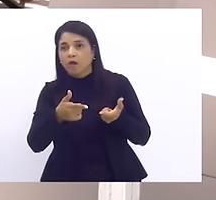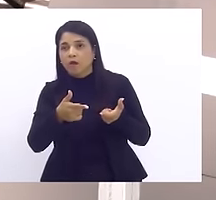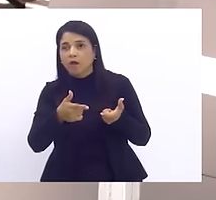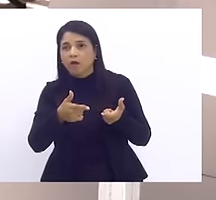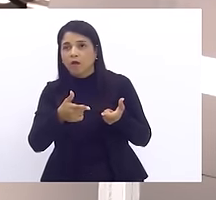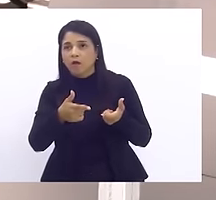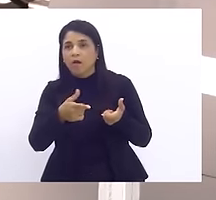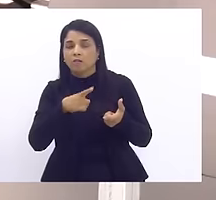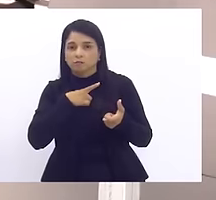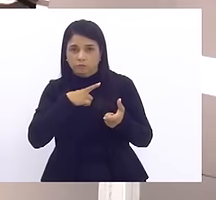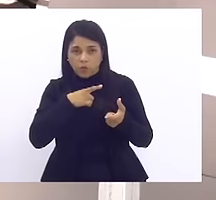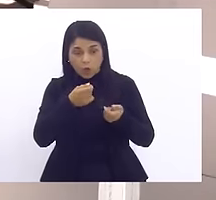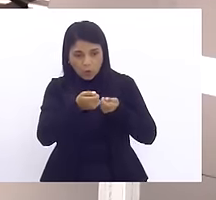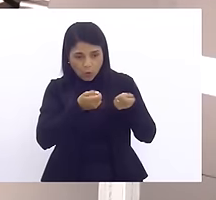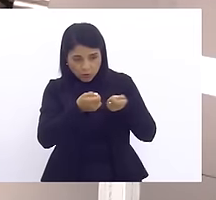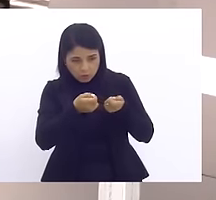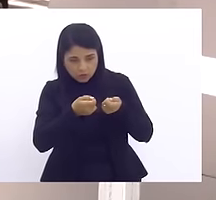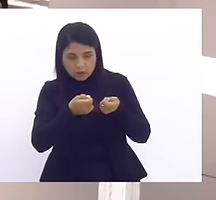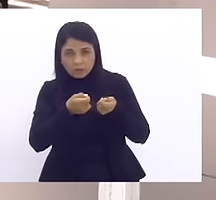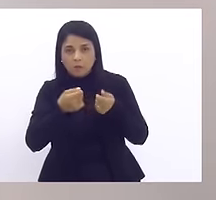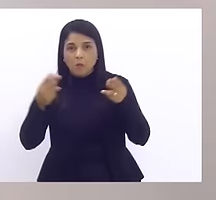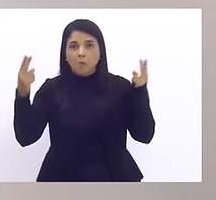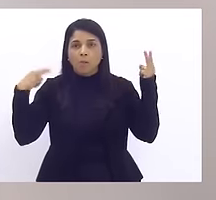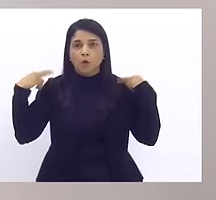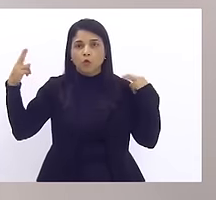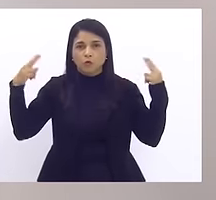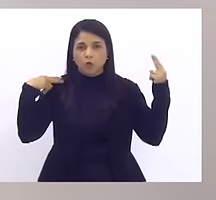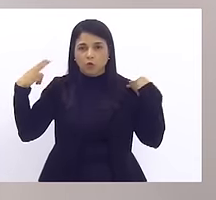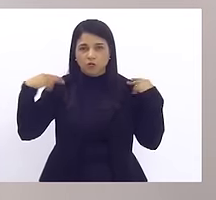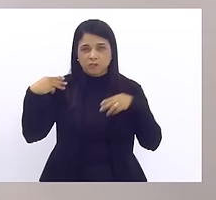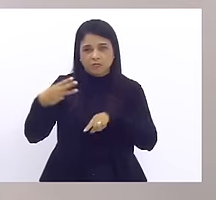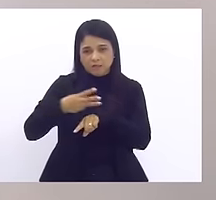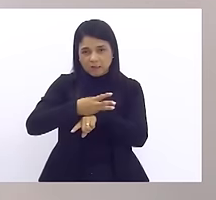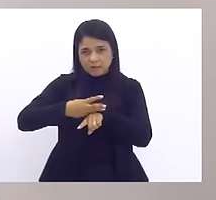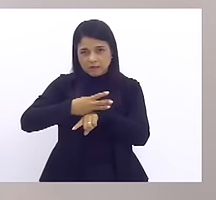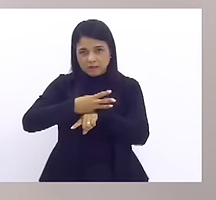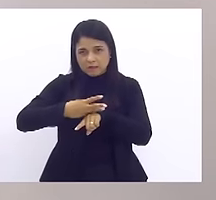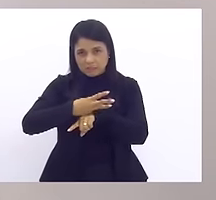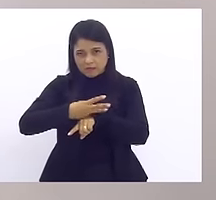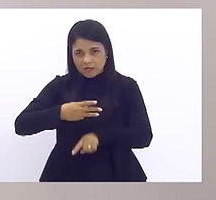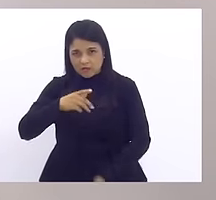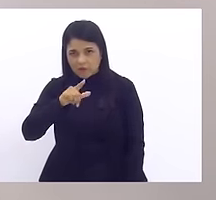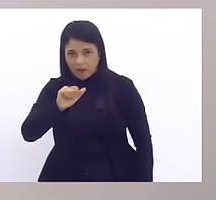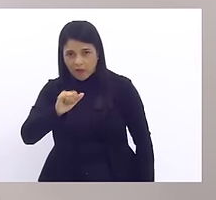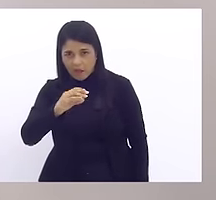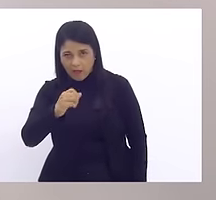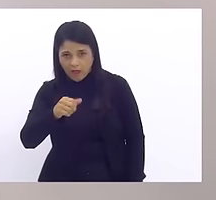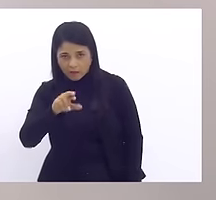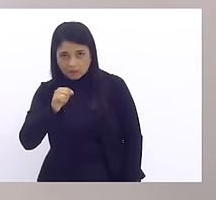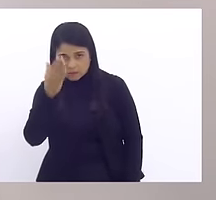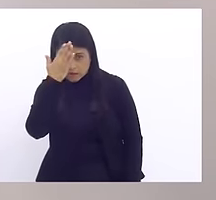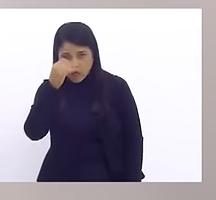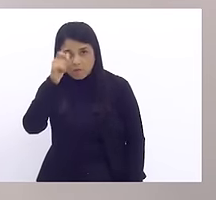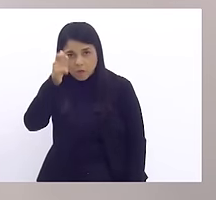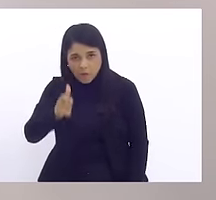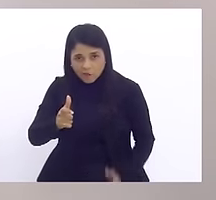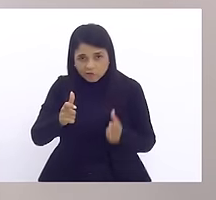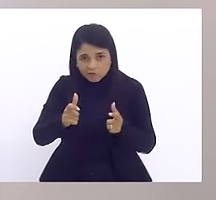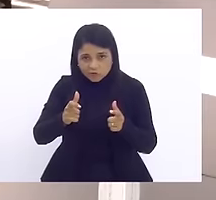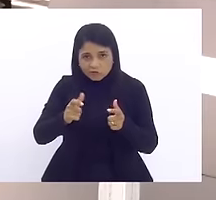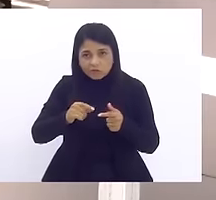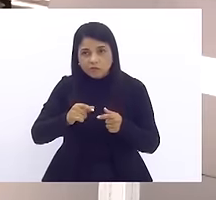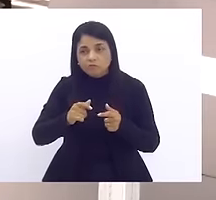quando o motorista terceirizado quarteirizado tá com um bolo de lacre no bolso o celular sabe exatamente de onde vem aquilo pra quem tá indo